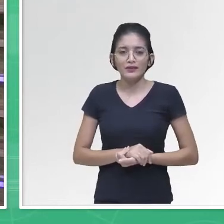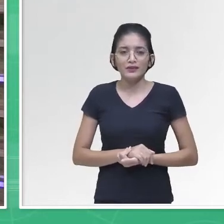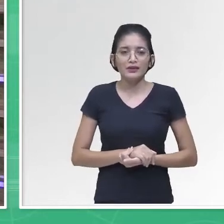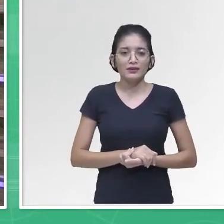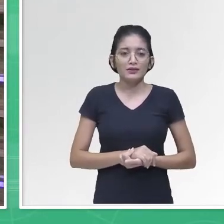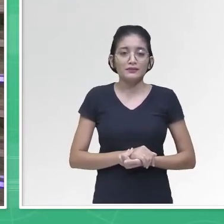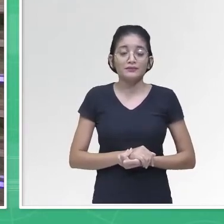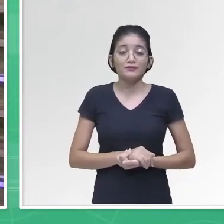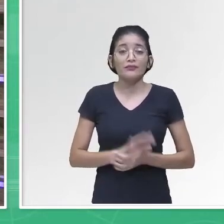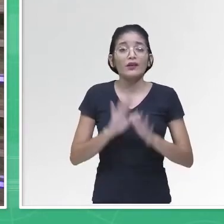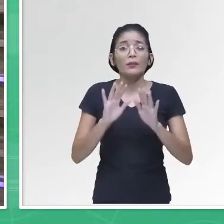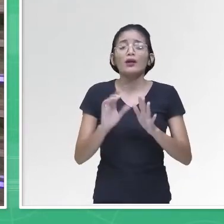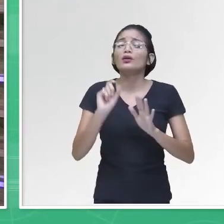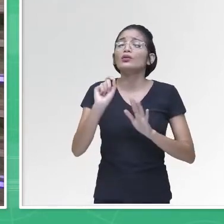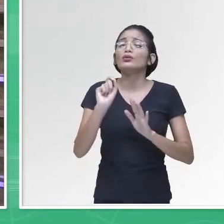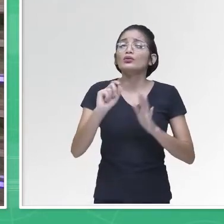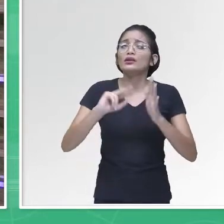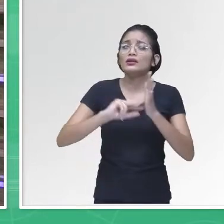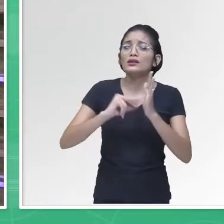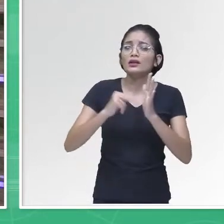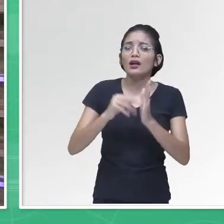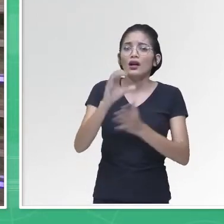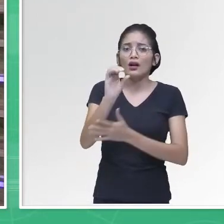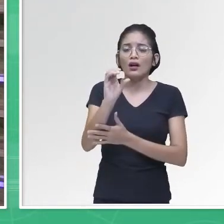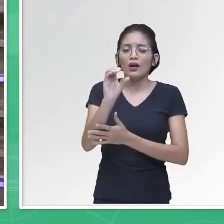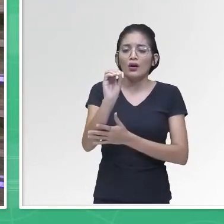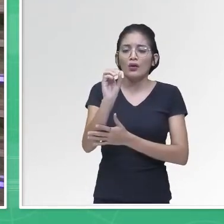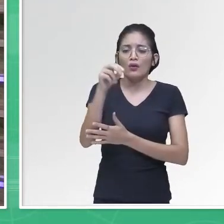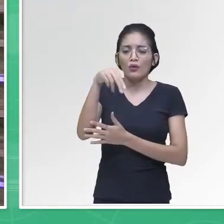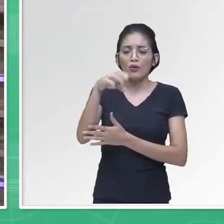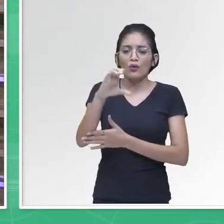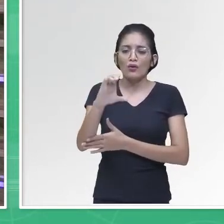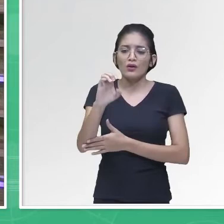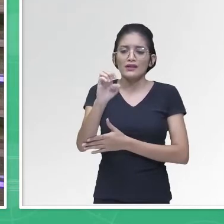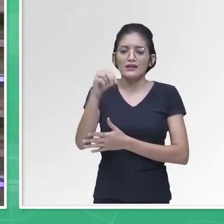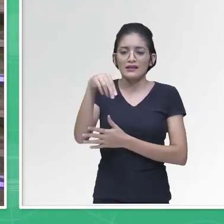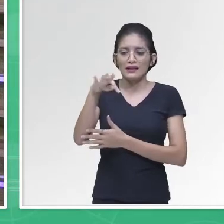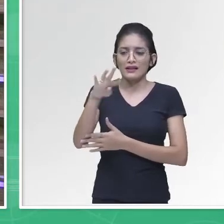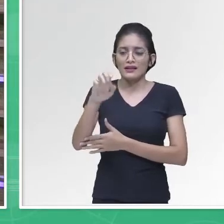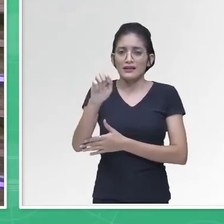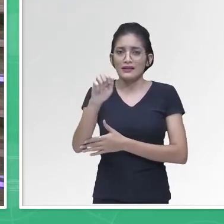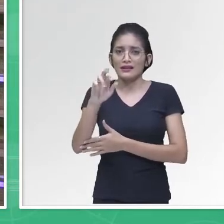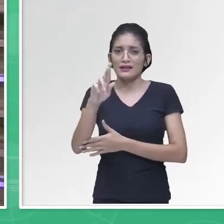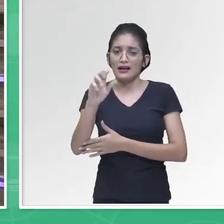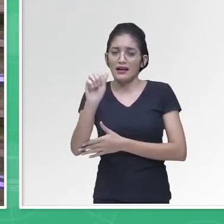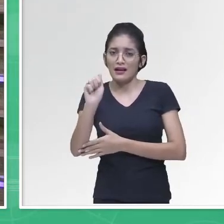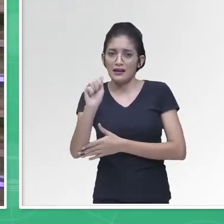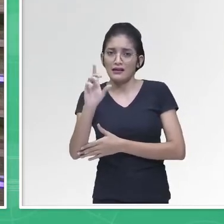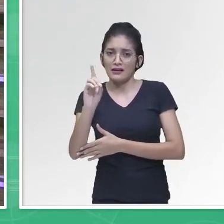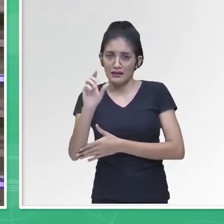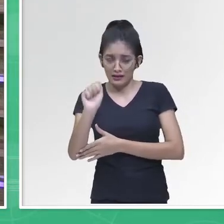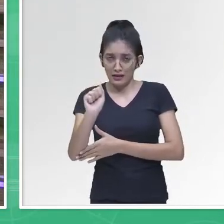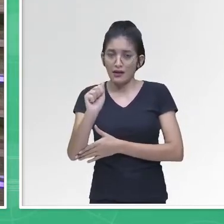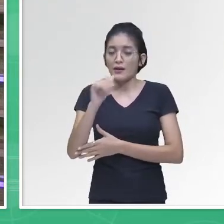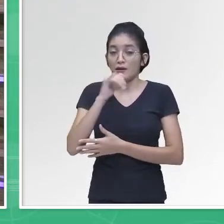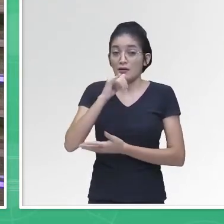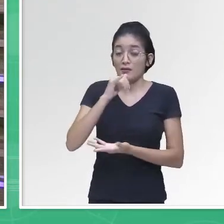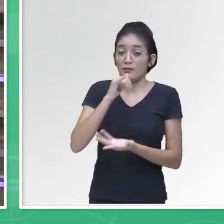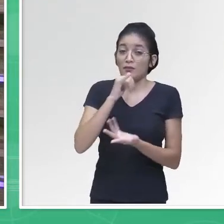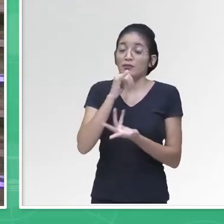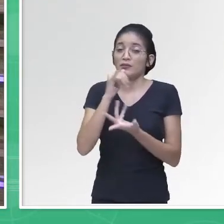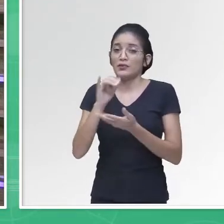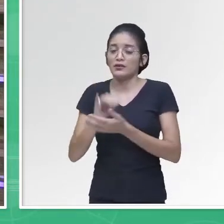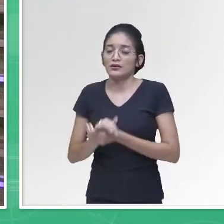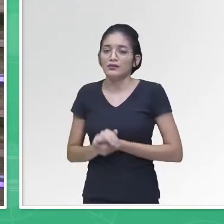O que é uma solução concentrada? É quando a quantidade de soluto é